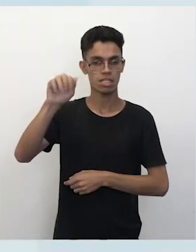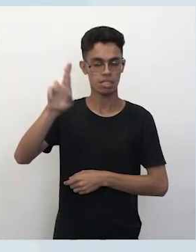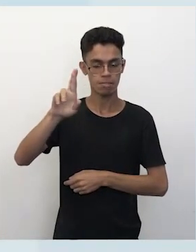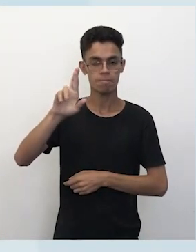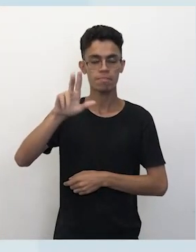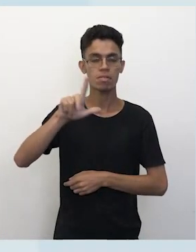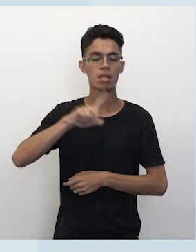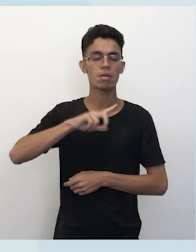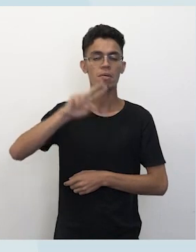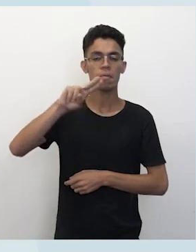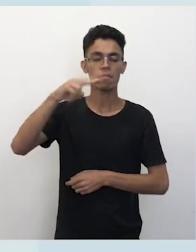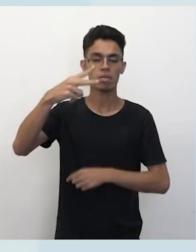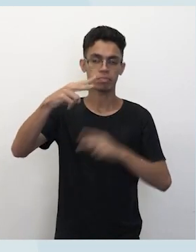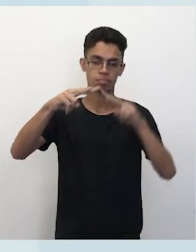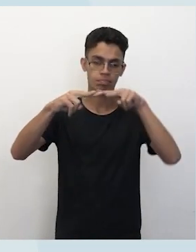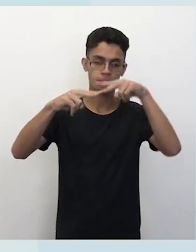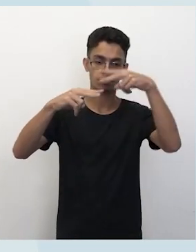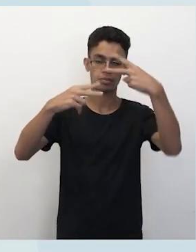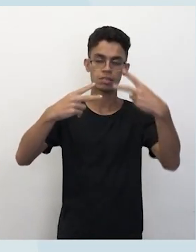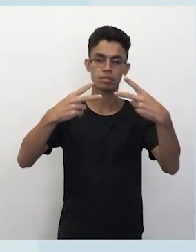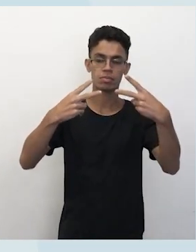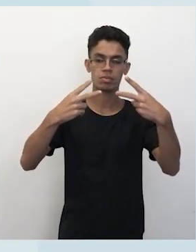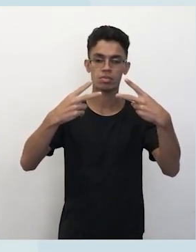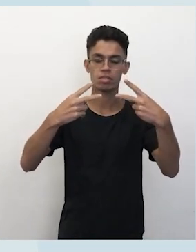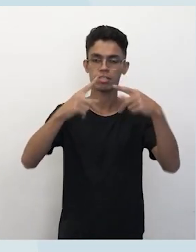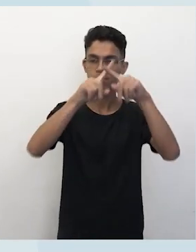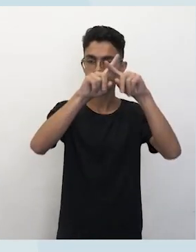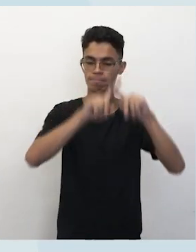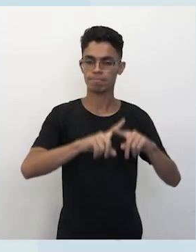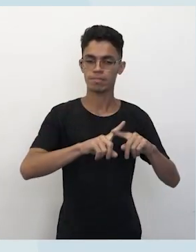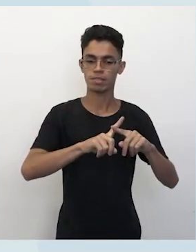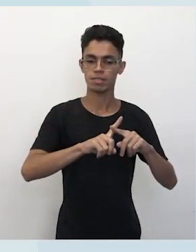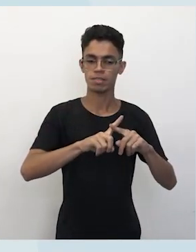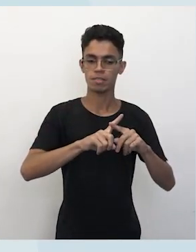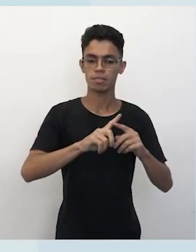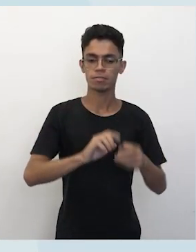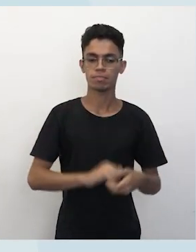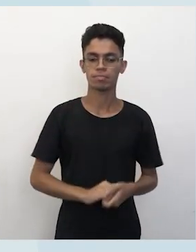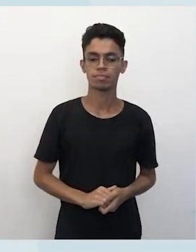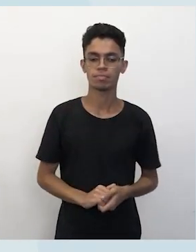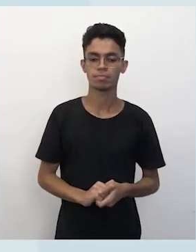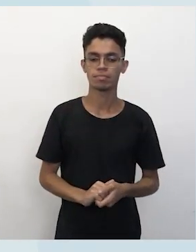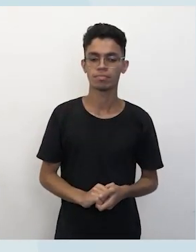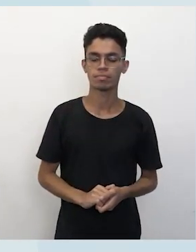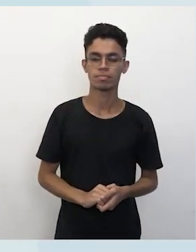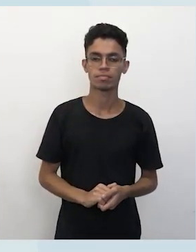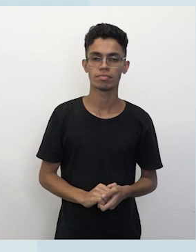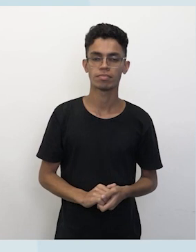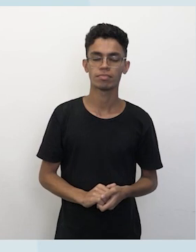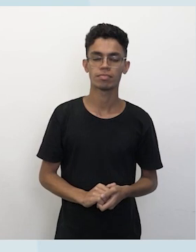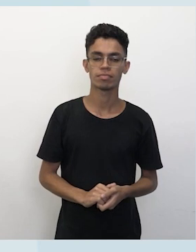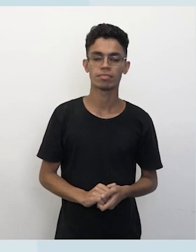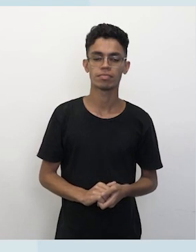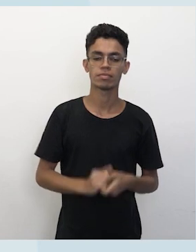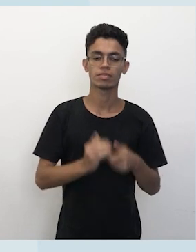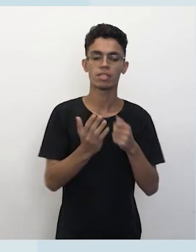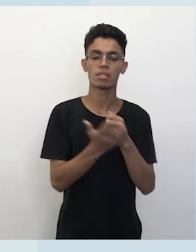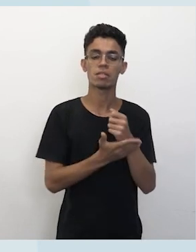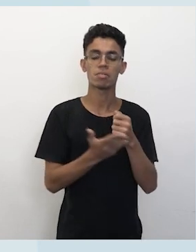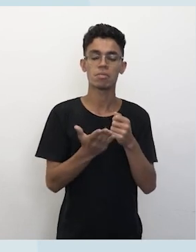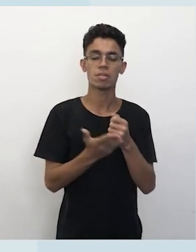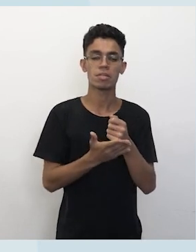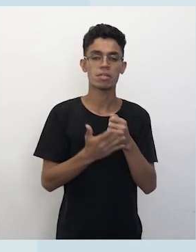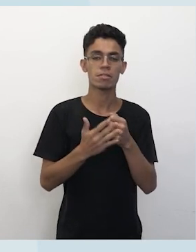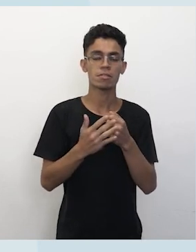calcular o resultado, basta multiplicar os expoentes, tá? Para ser bem redundante, na prática que a gente tem base elevado. A gente